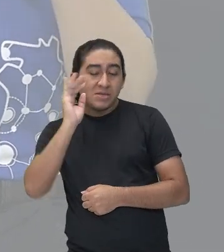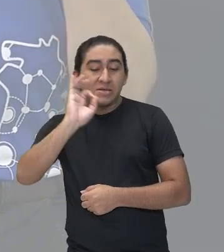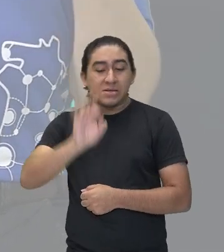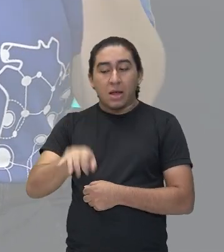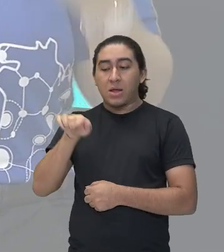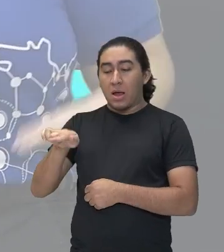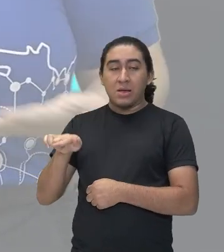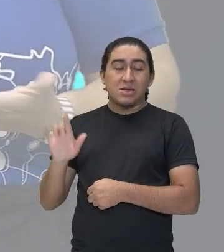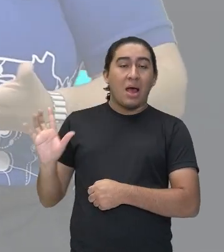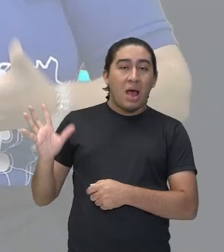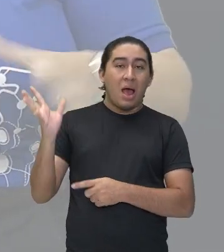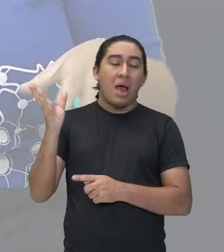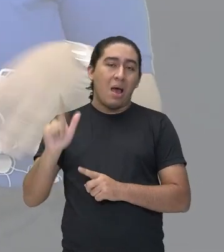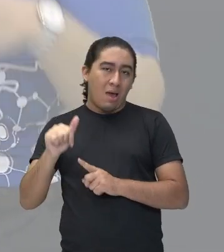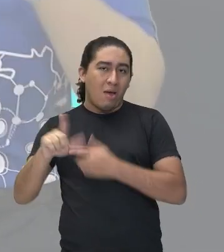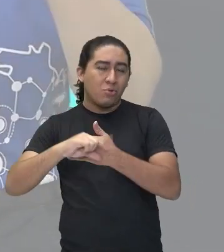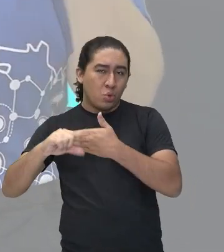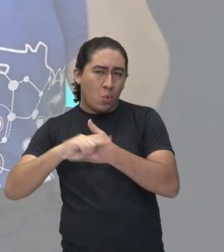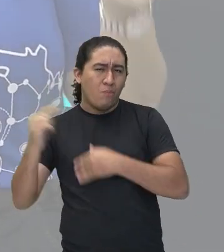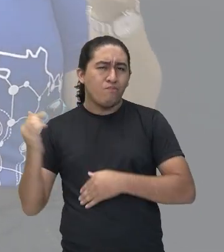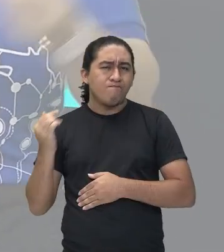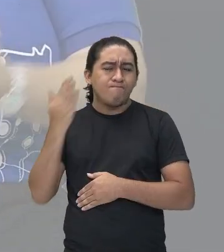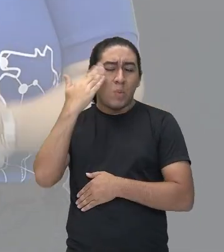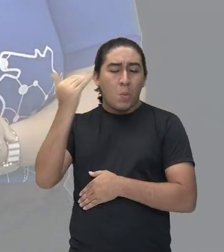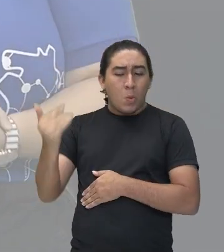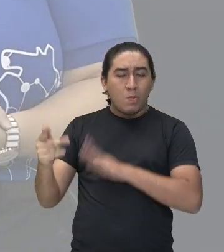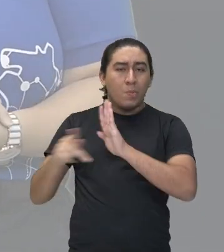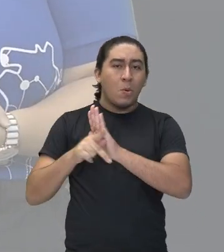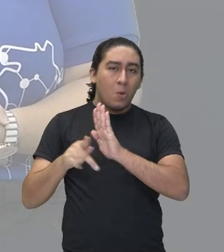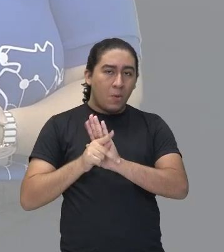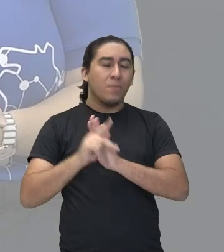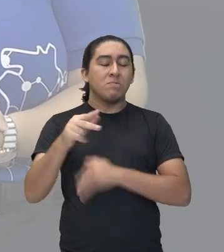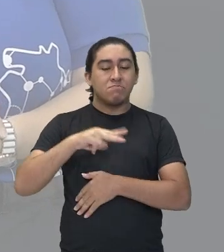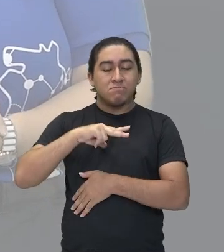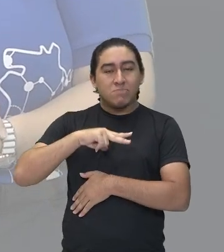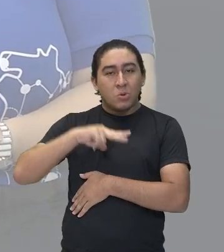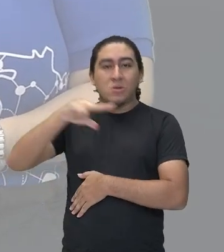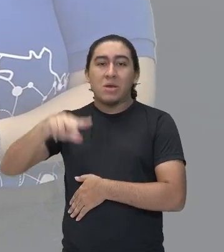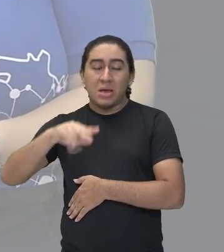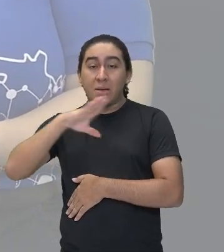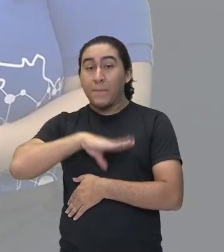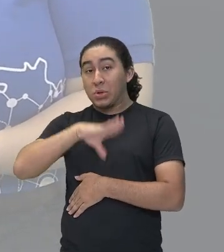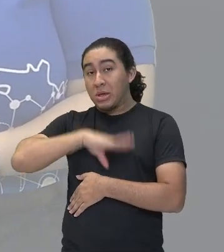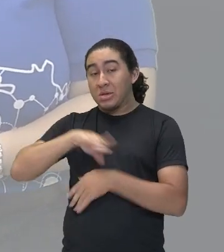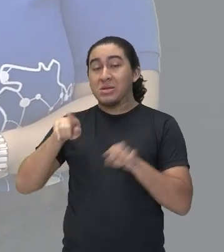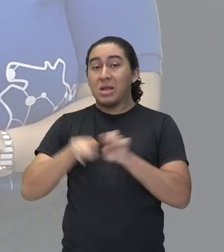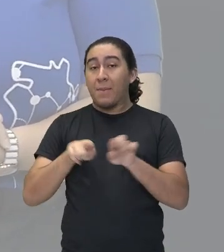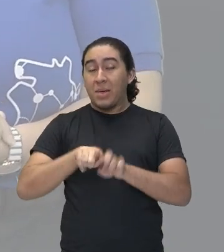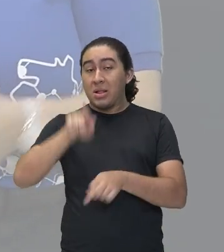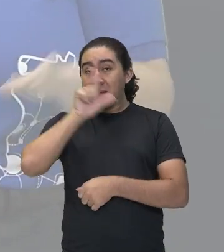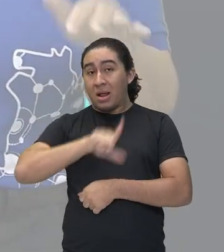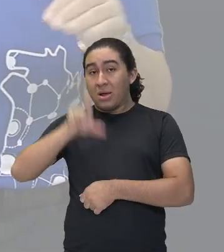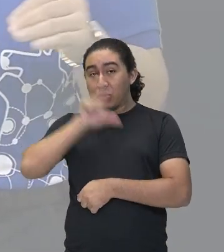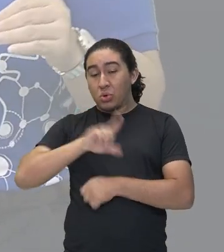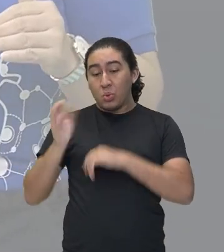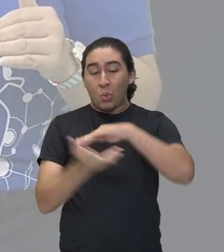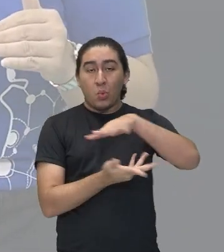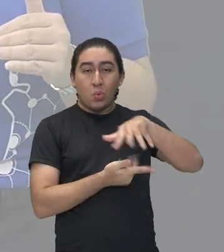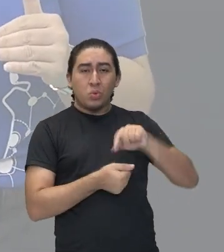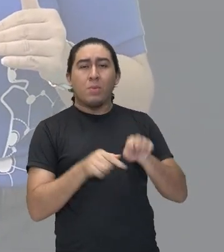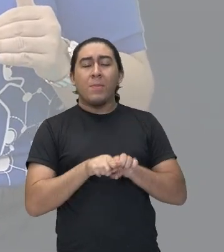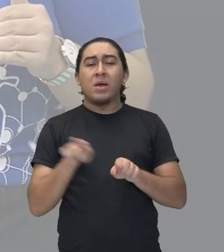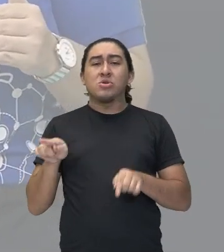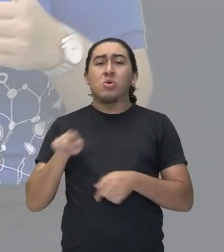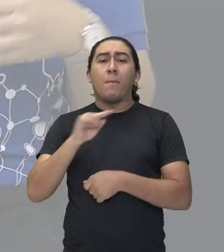aí entre os maiores da língua portuguesa, entre os grandes da literatura universal. Mas por que ele, então,